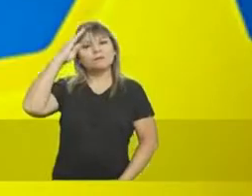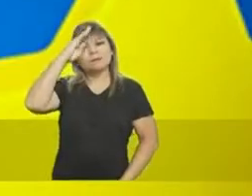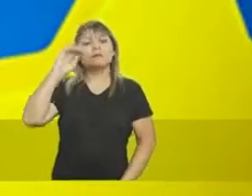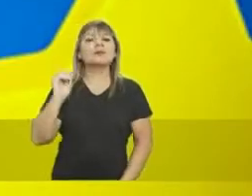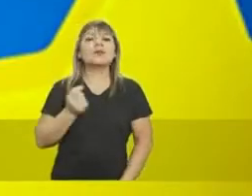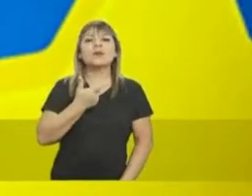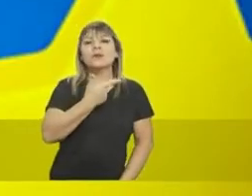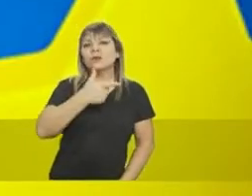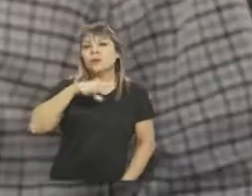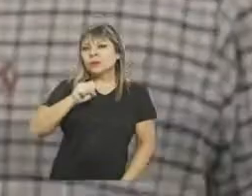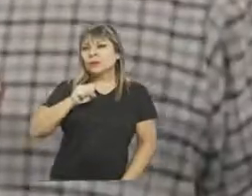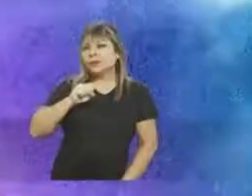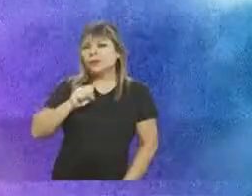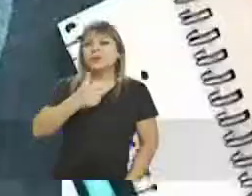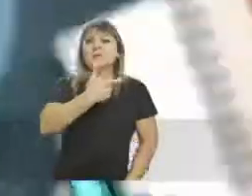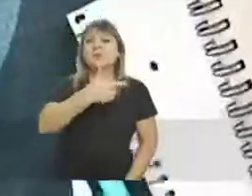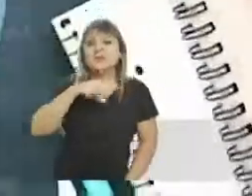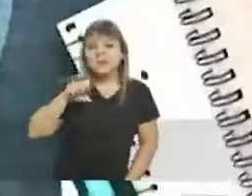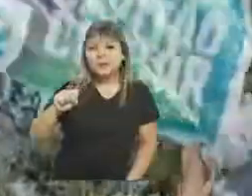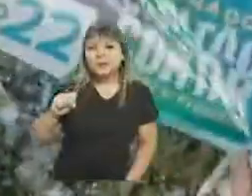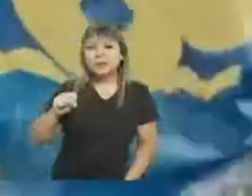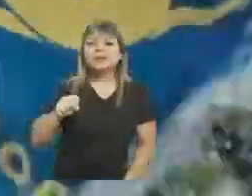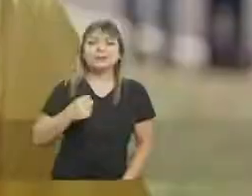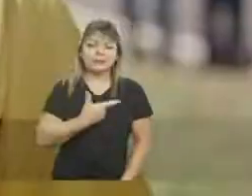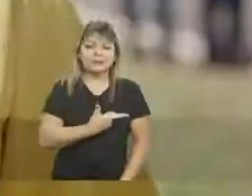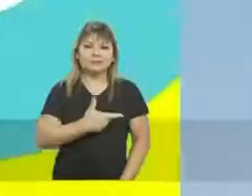Bolsonaro de verdade.